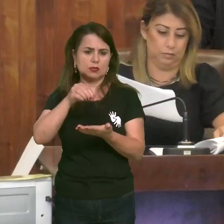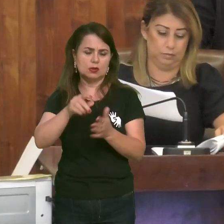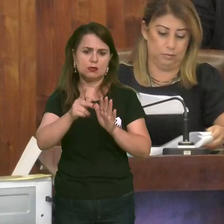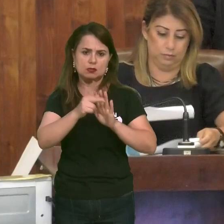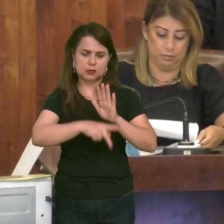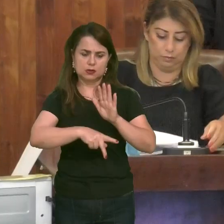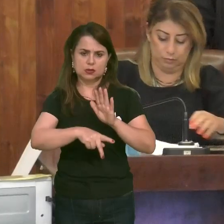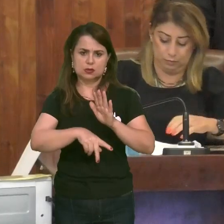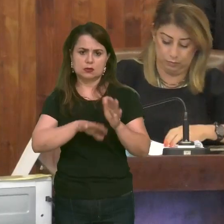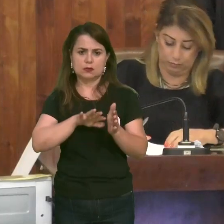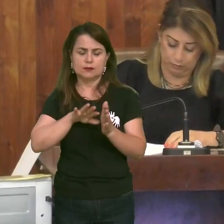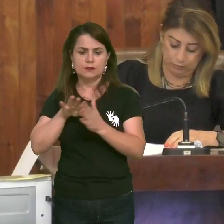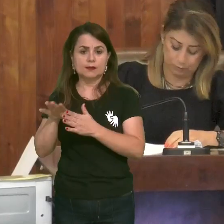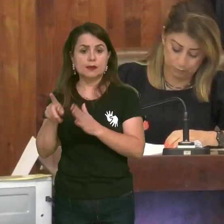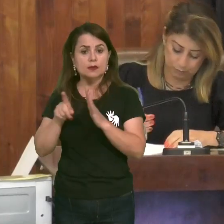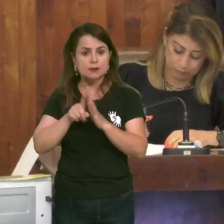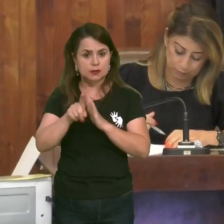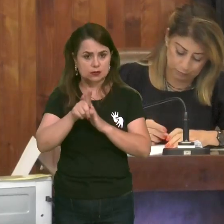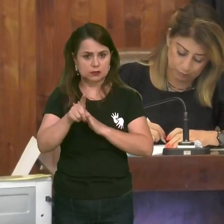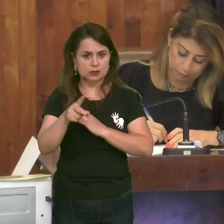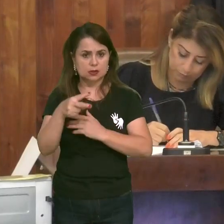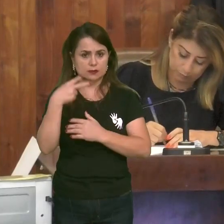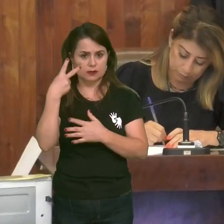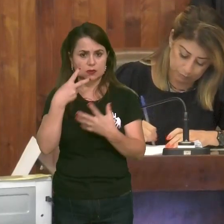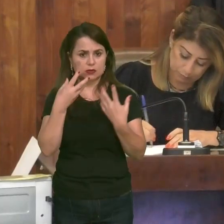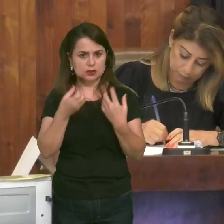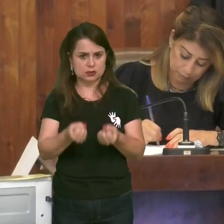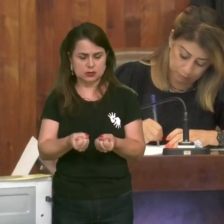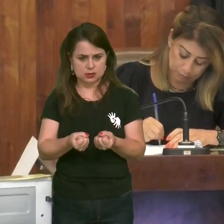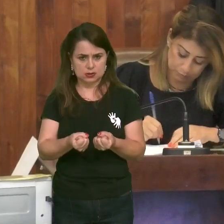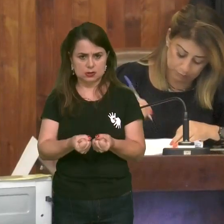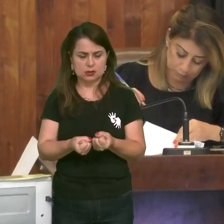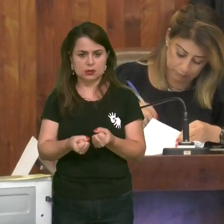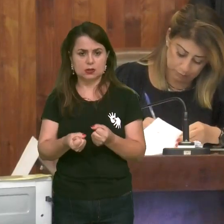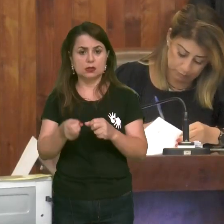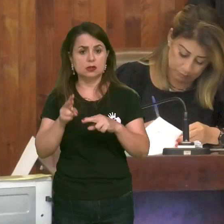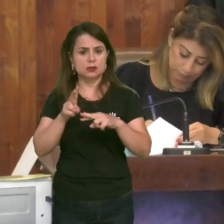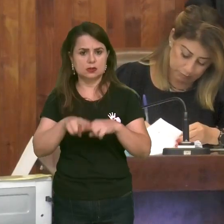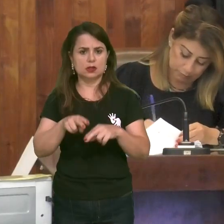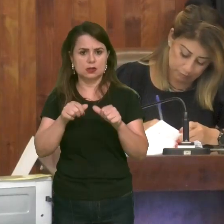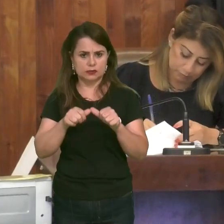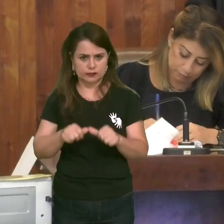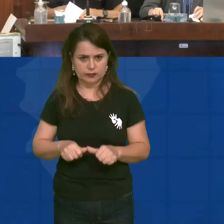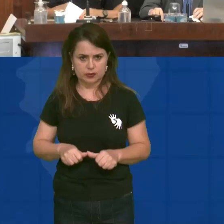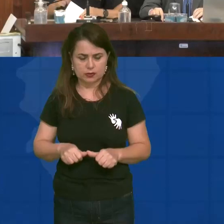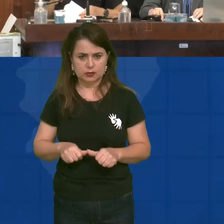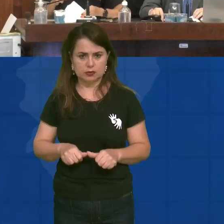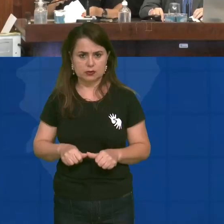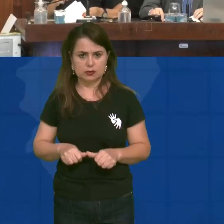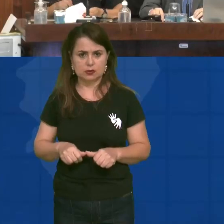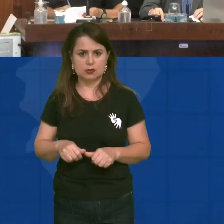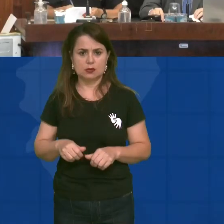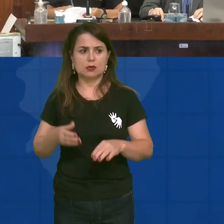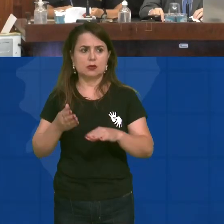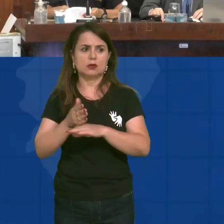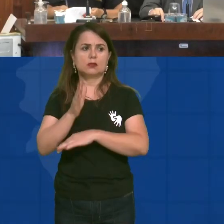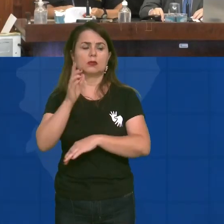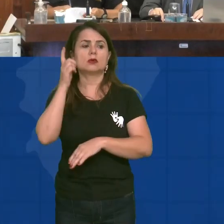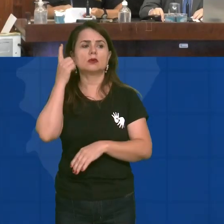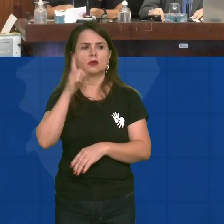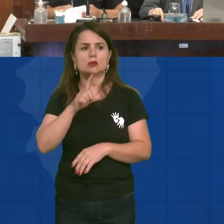os vereadores que aprovam o impedimento verbal formado pela vereadora professora Daniela permanece como se encontra